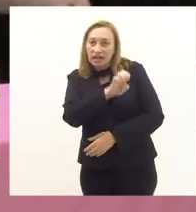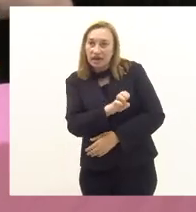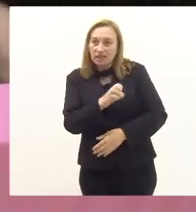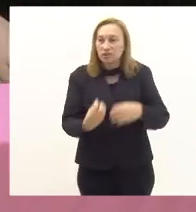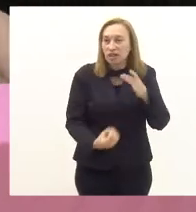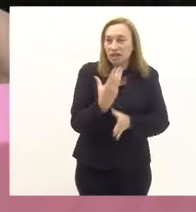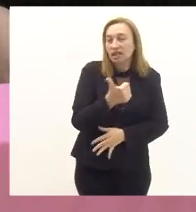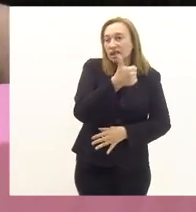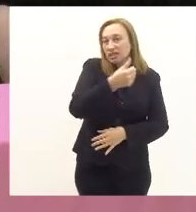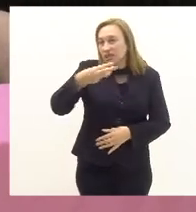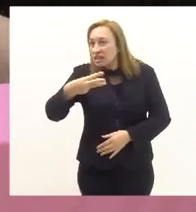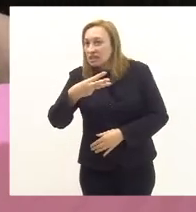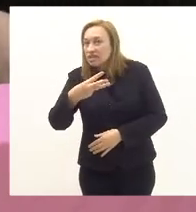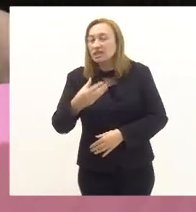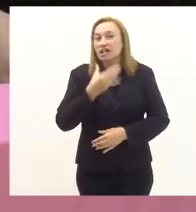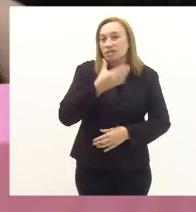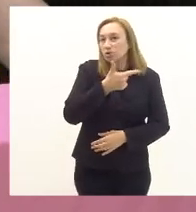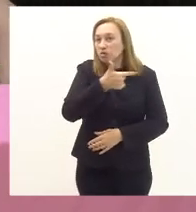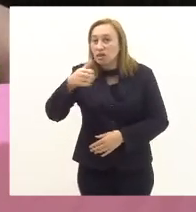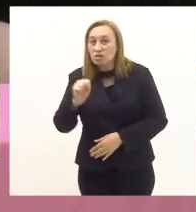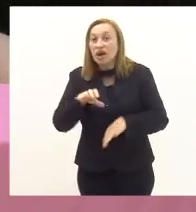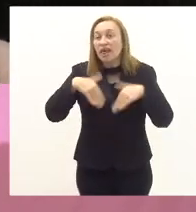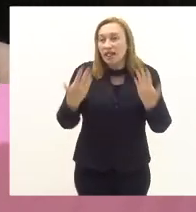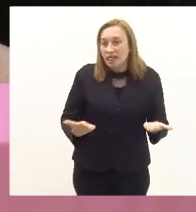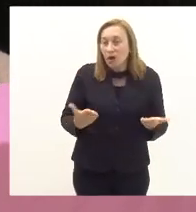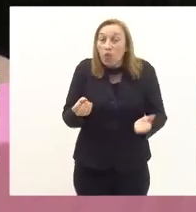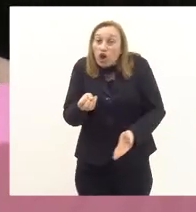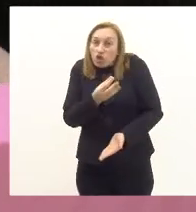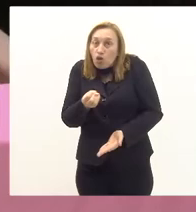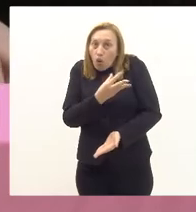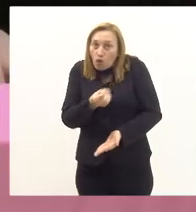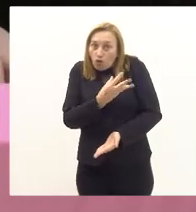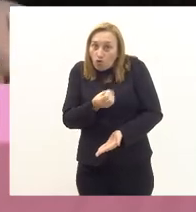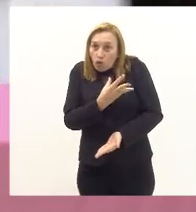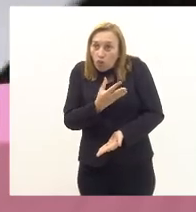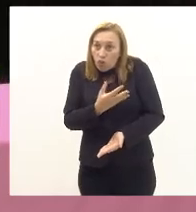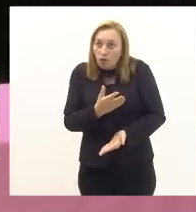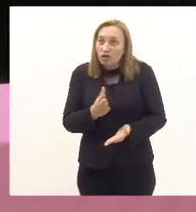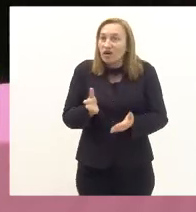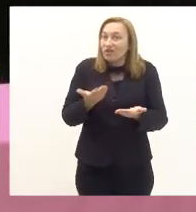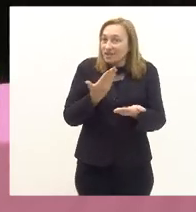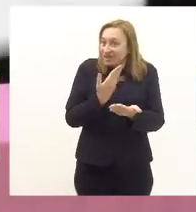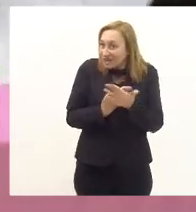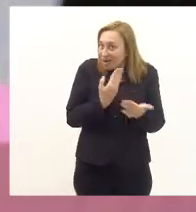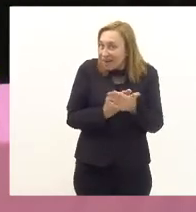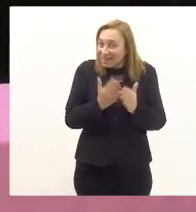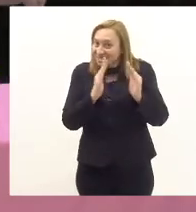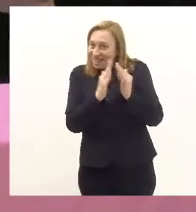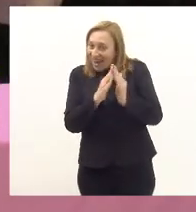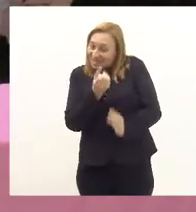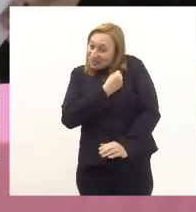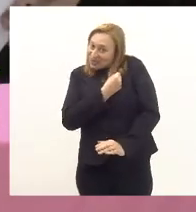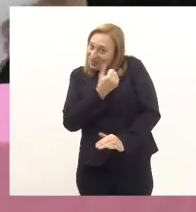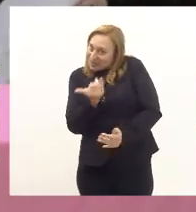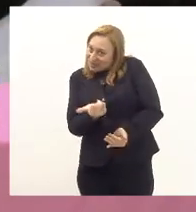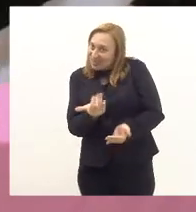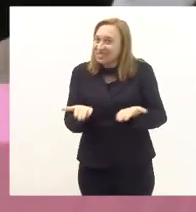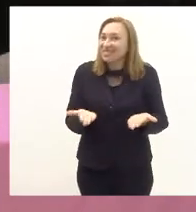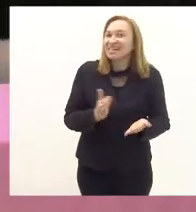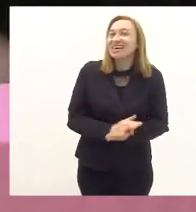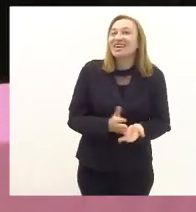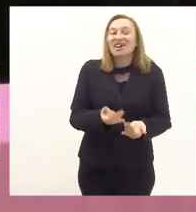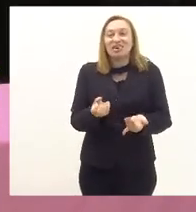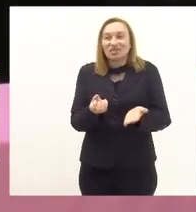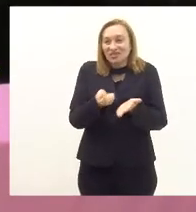em 13 de dezembro de 2018, então, ela é recente. Eu fiz dever de casa, eu trouxe números. Então, eu